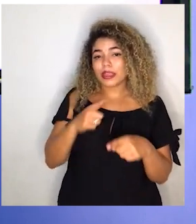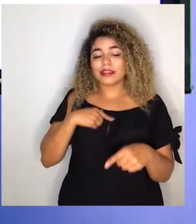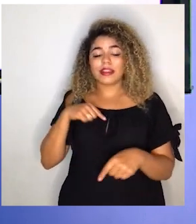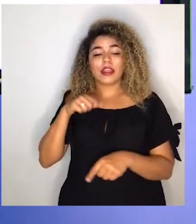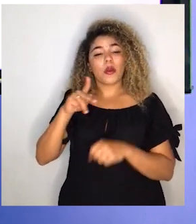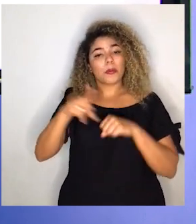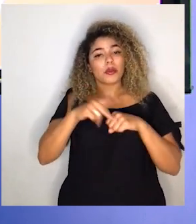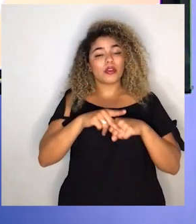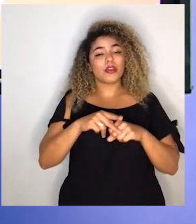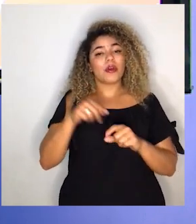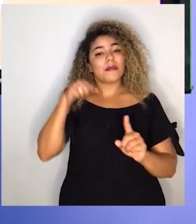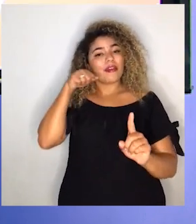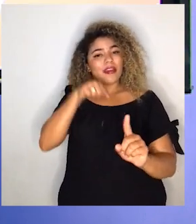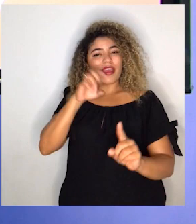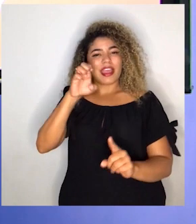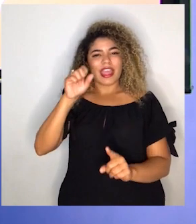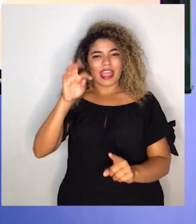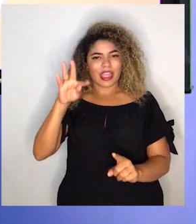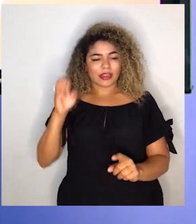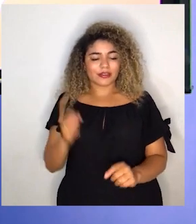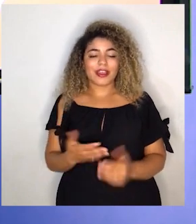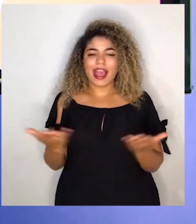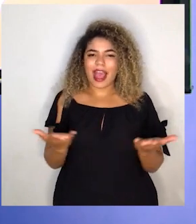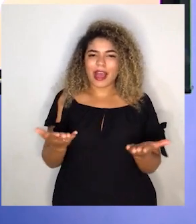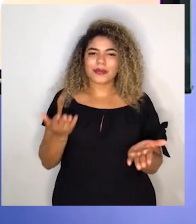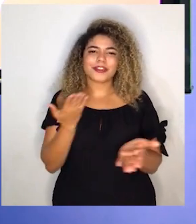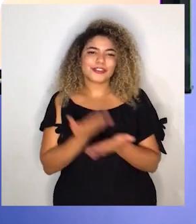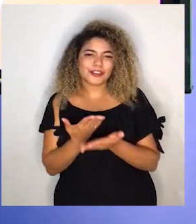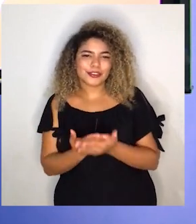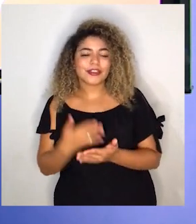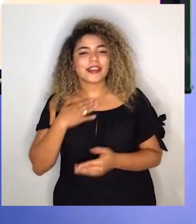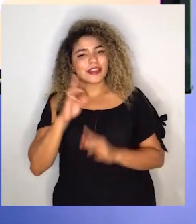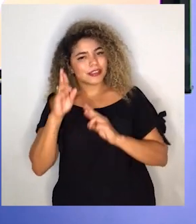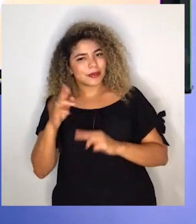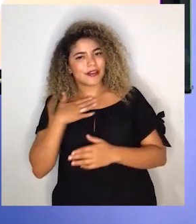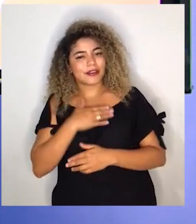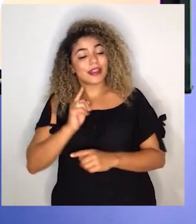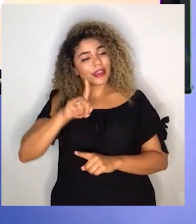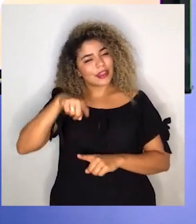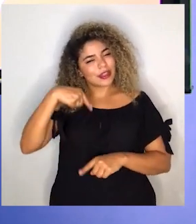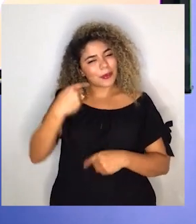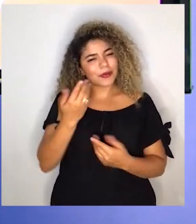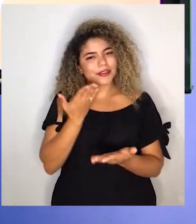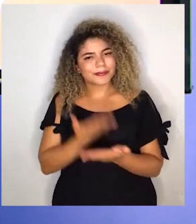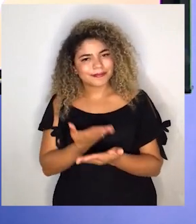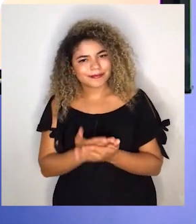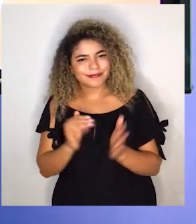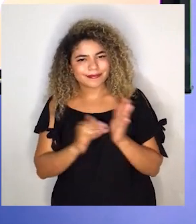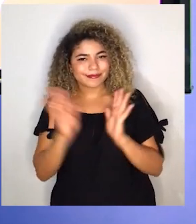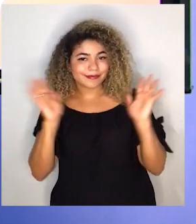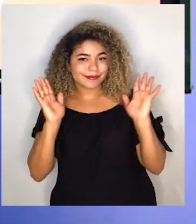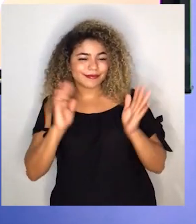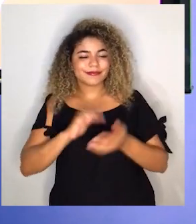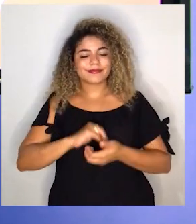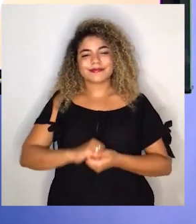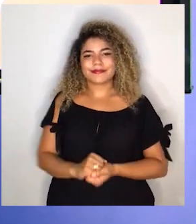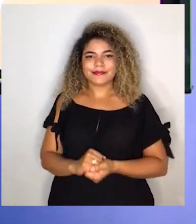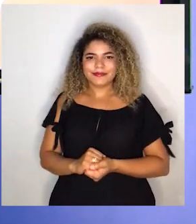este. Esta foi a aula de hoje, espero que tenham gostado e aguardo vocês na nossa próxima aula. Tchau, tchau!